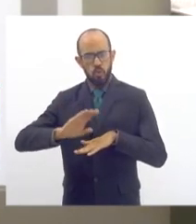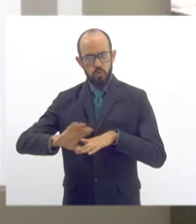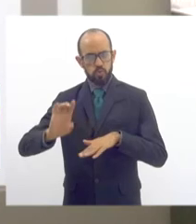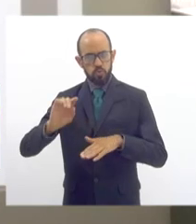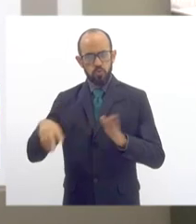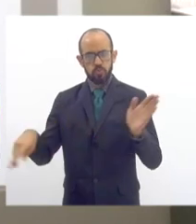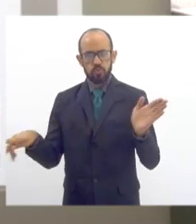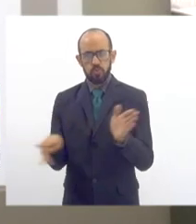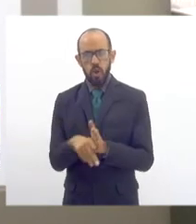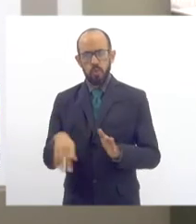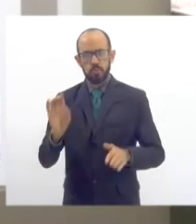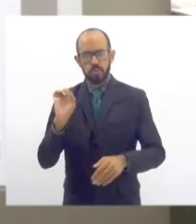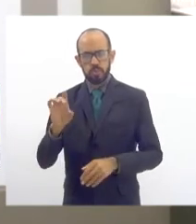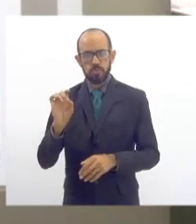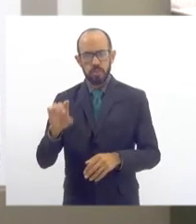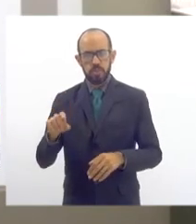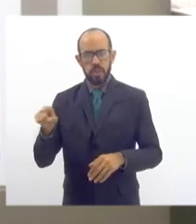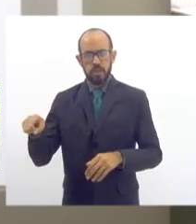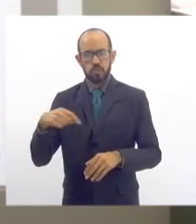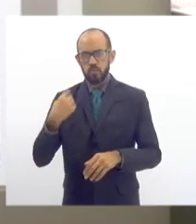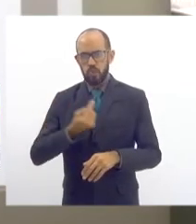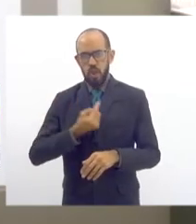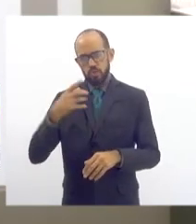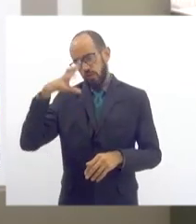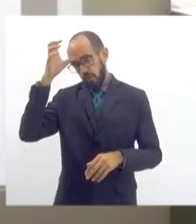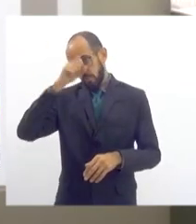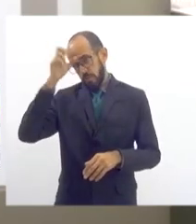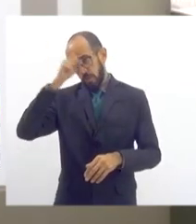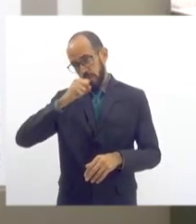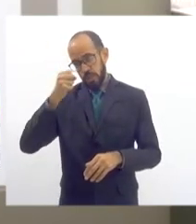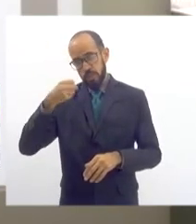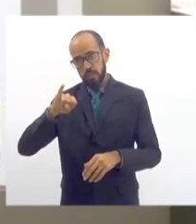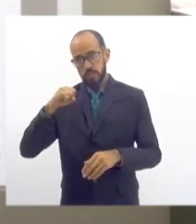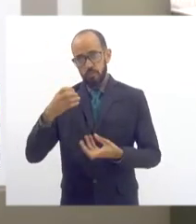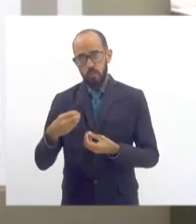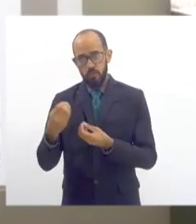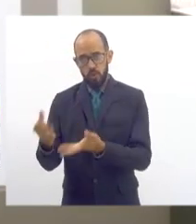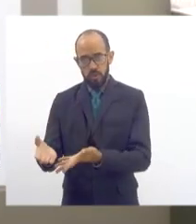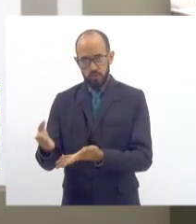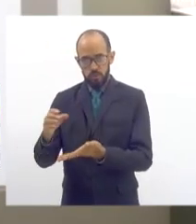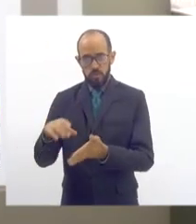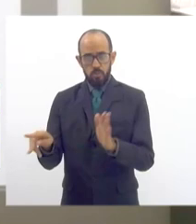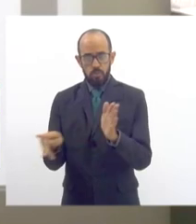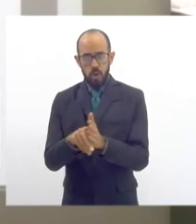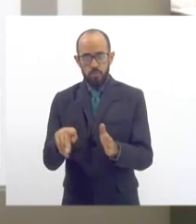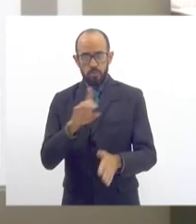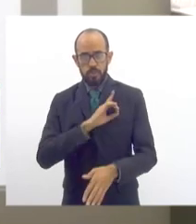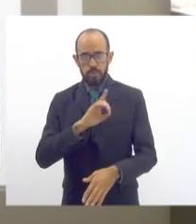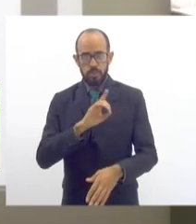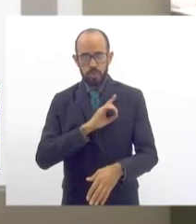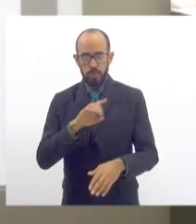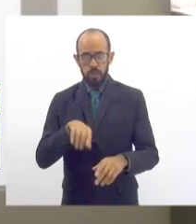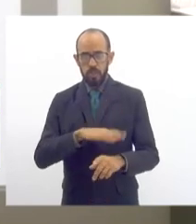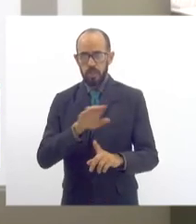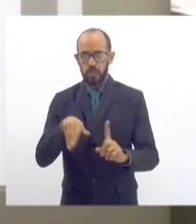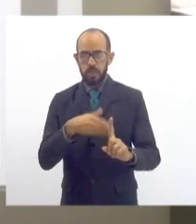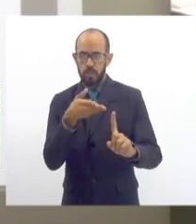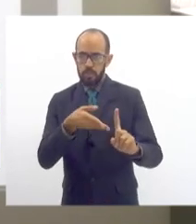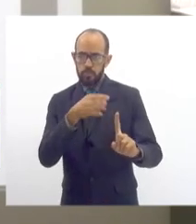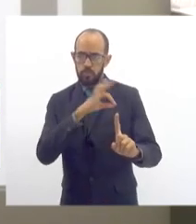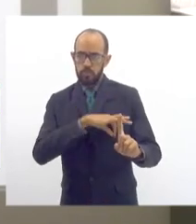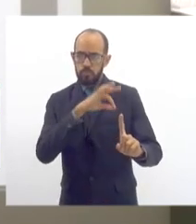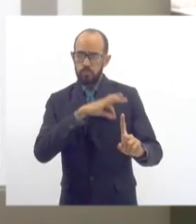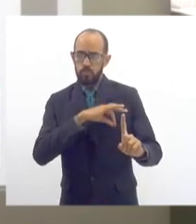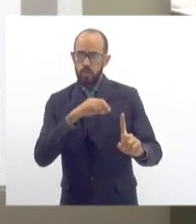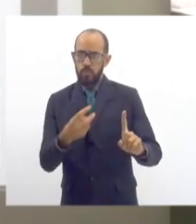qualquer lugar. A gente não necessariamente só vai aprender se for fornecido pelo DETRAN. A gratificação de valorização profissional, que vai trazer